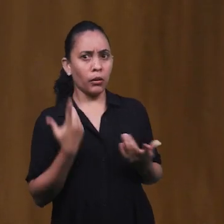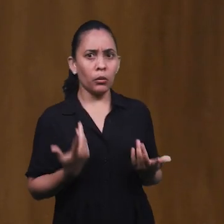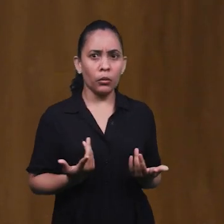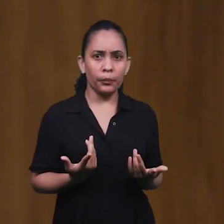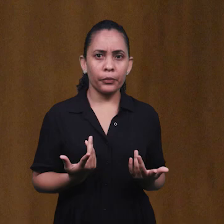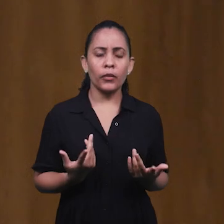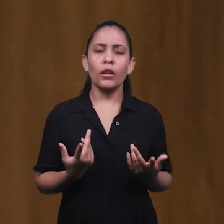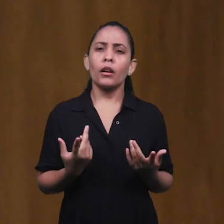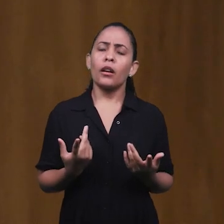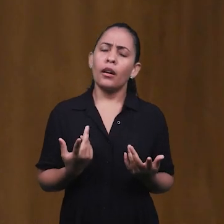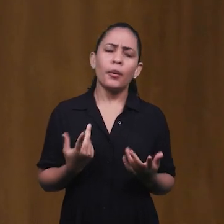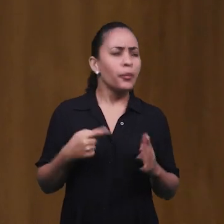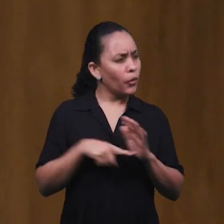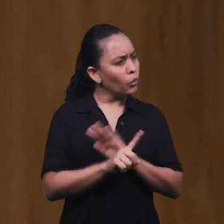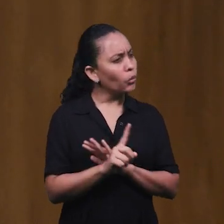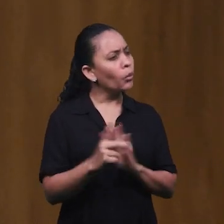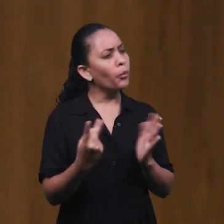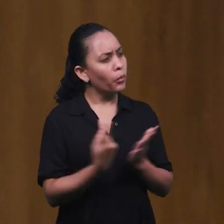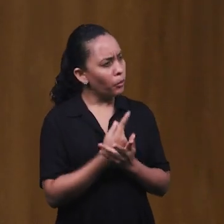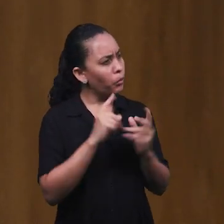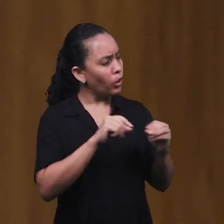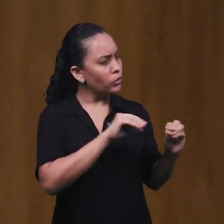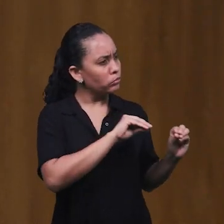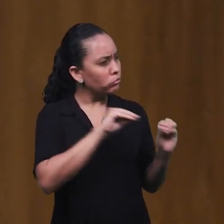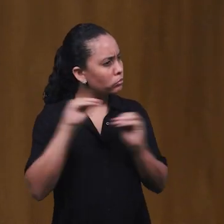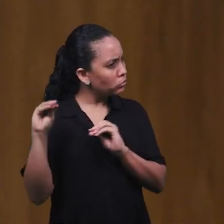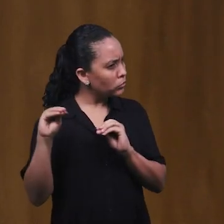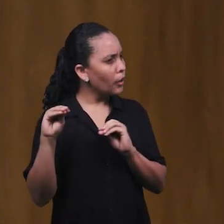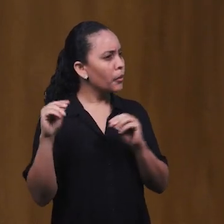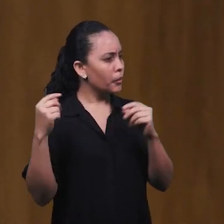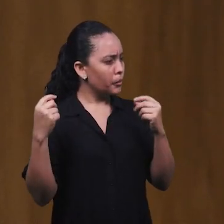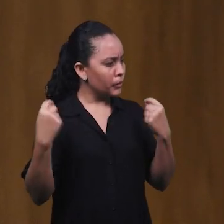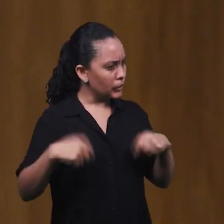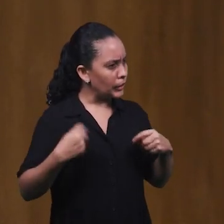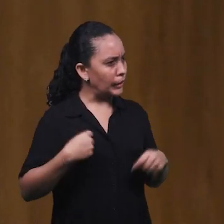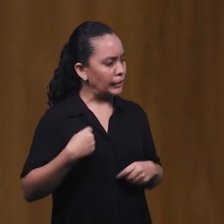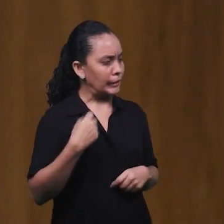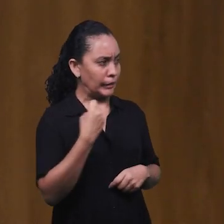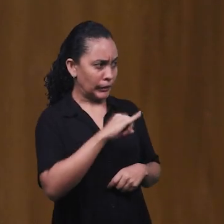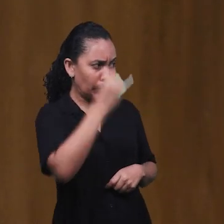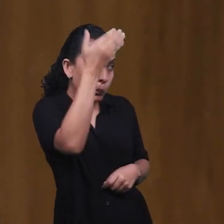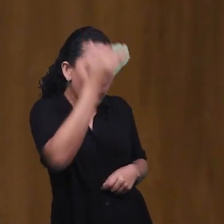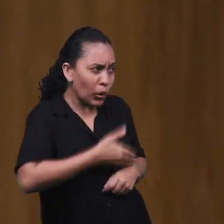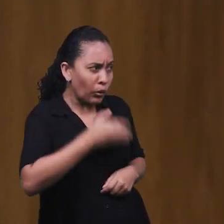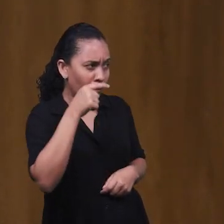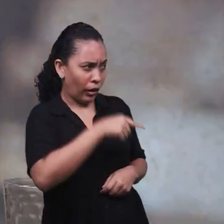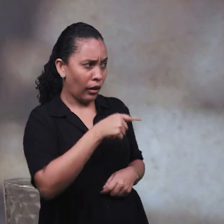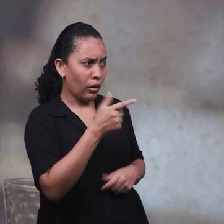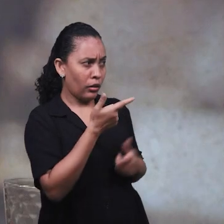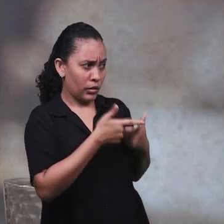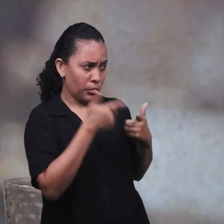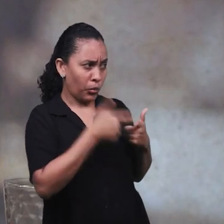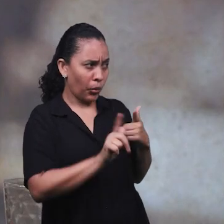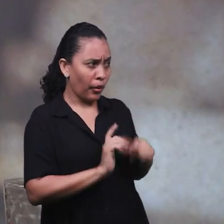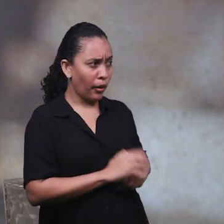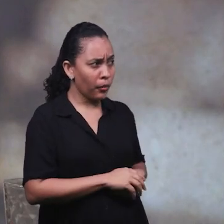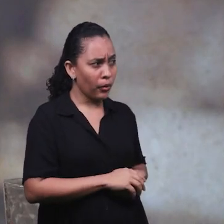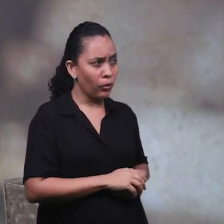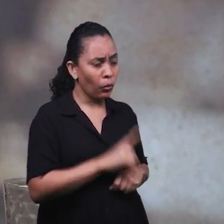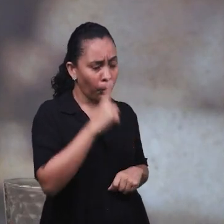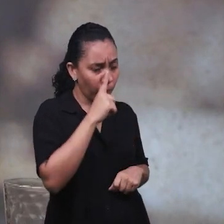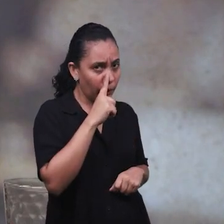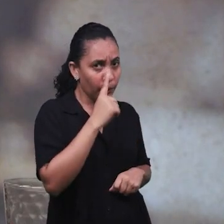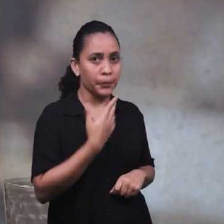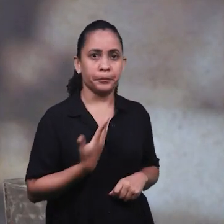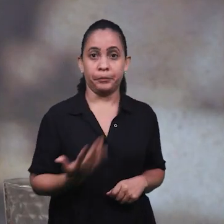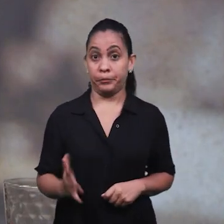pode ser, digamos assim, né, convidado a se retirar desse condomínio, se for comprovada a gravidade dessa situação? Então, como eu disse, tem